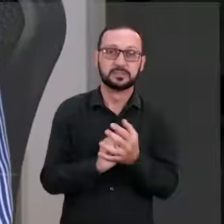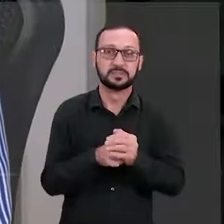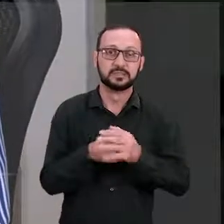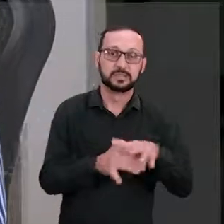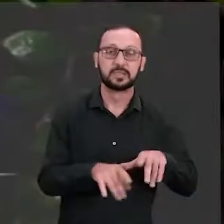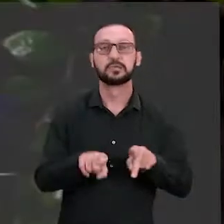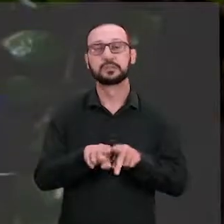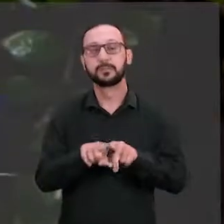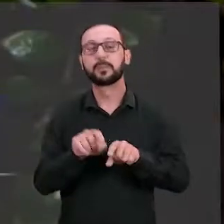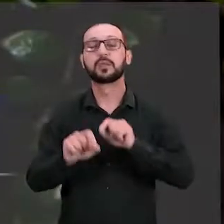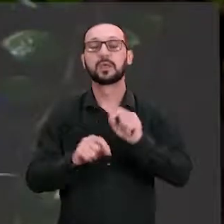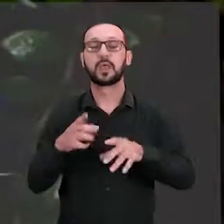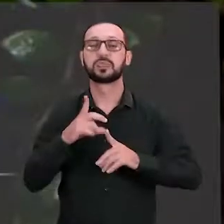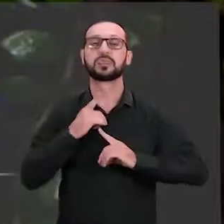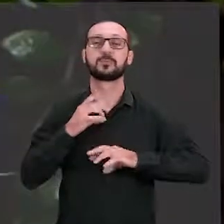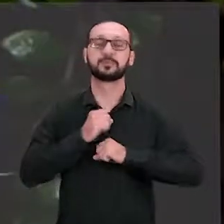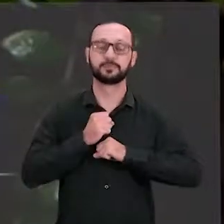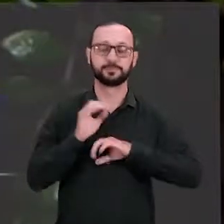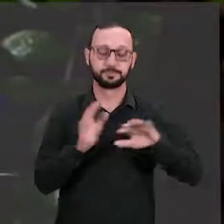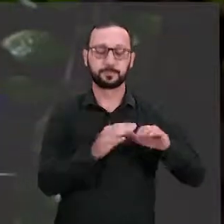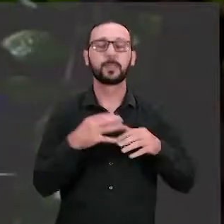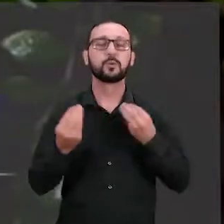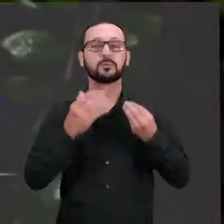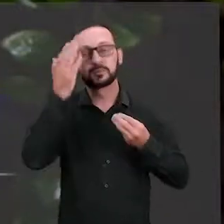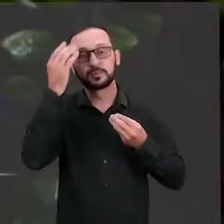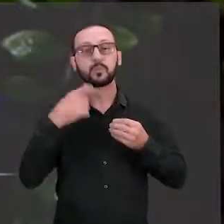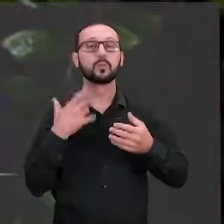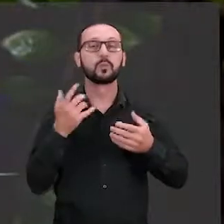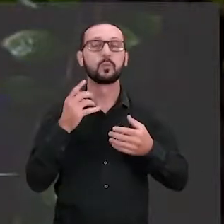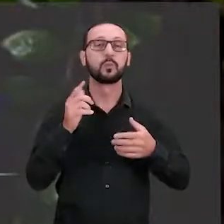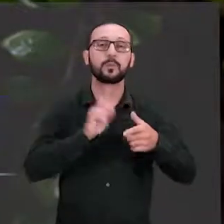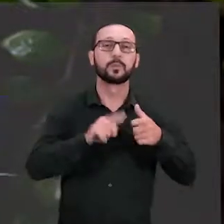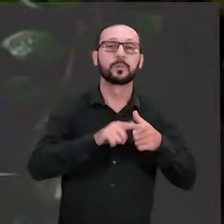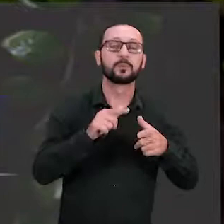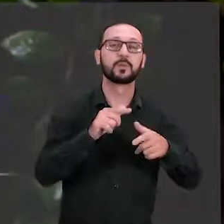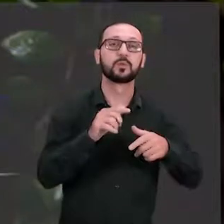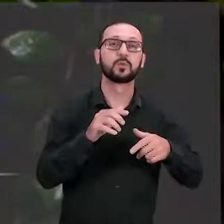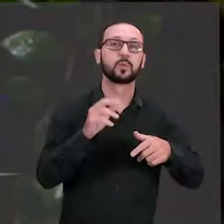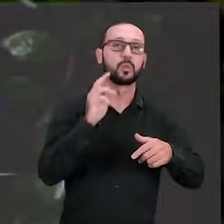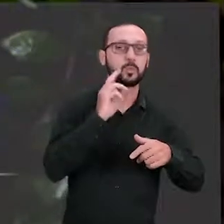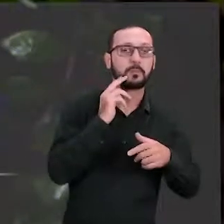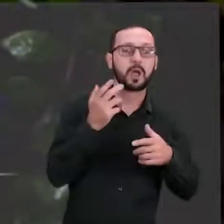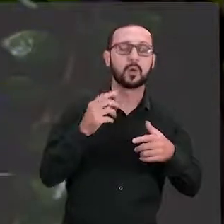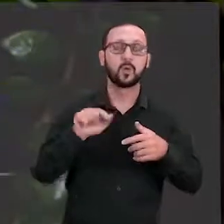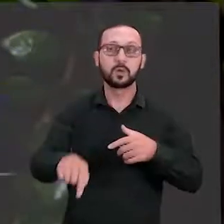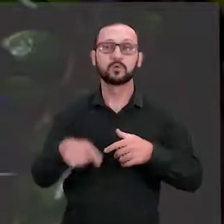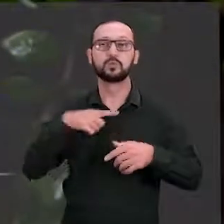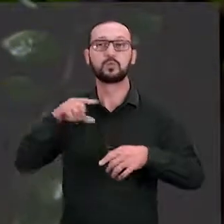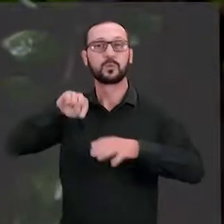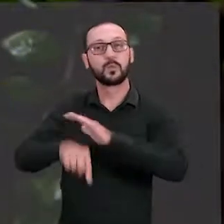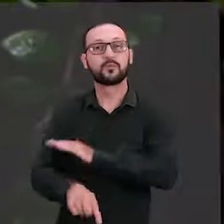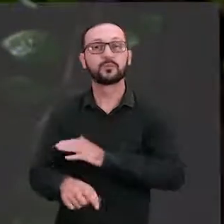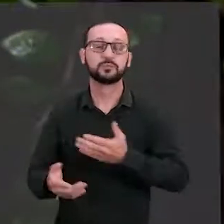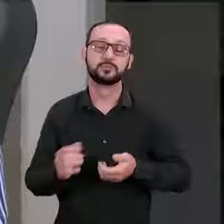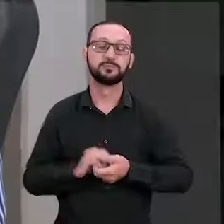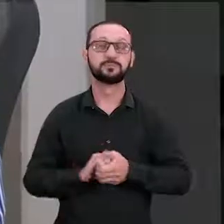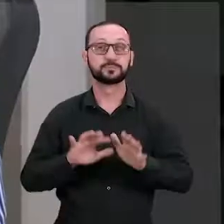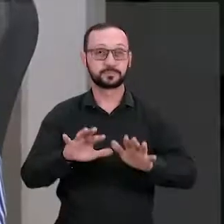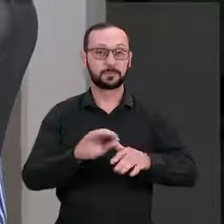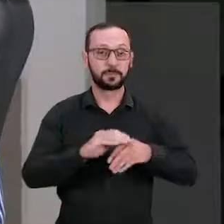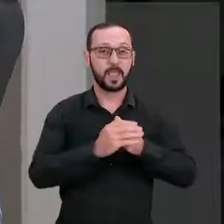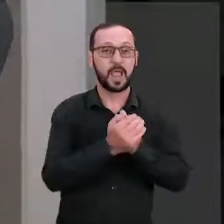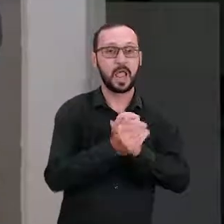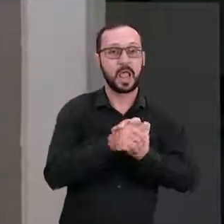a depressão. E quando podemos fazer essa diferença, doutor, de uma crise normal, de uma crise de ansiedade, de depressão?